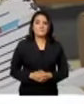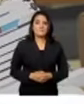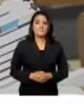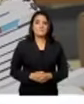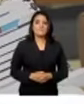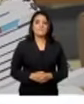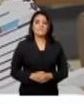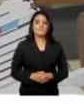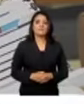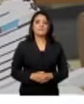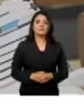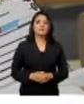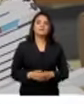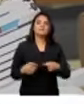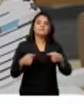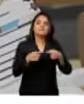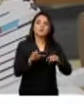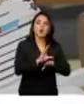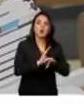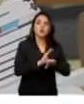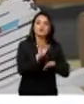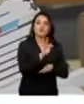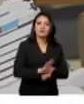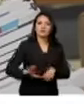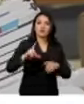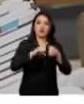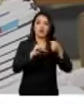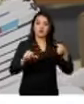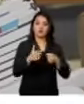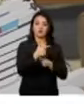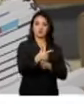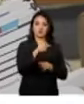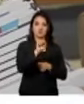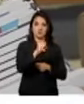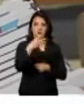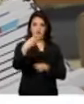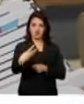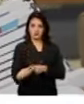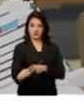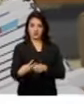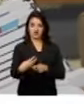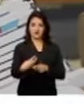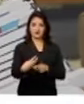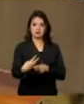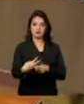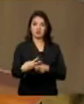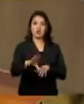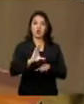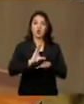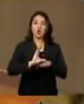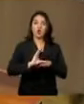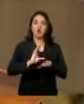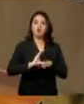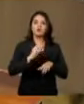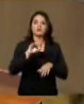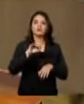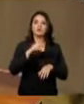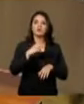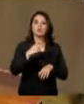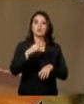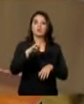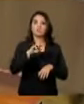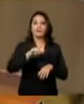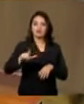Constituição Federal, do artigo 283 do Código de Processo Penal, eis o teor do